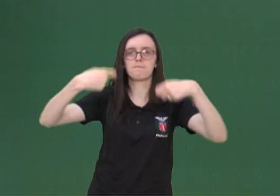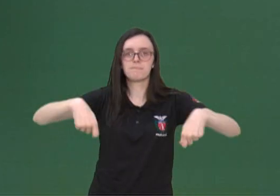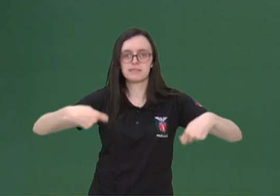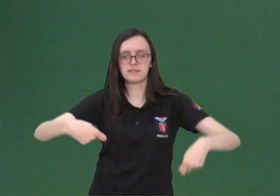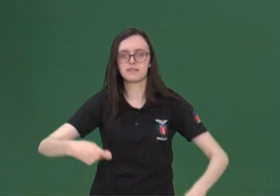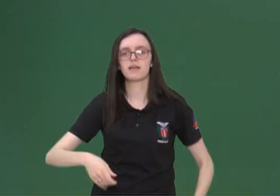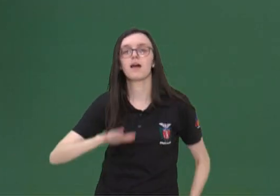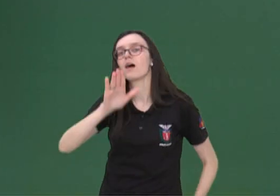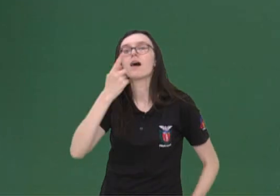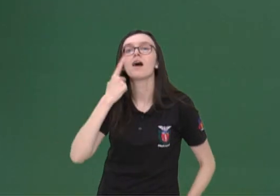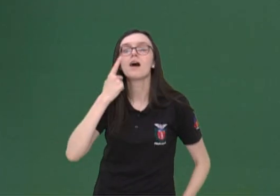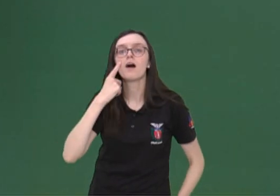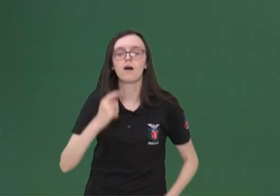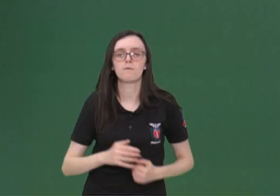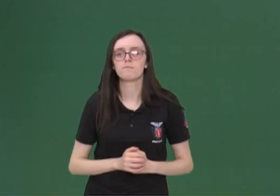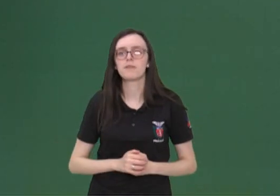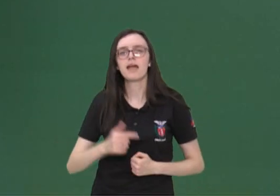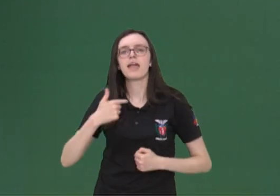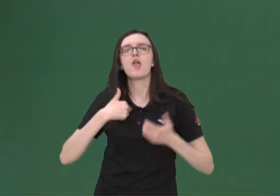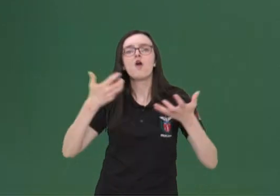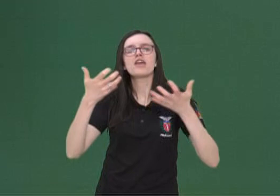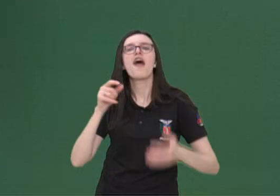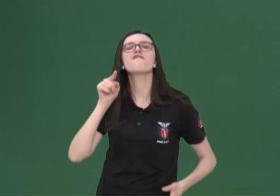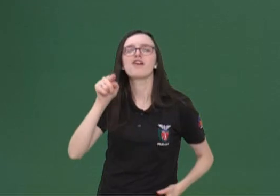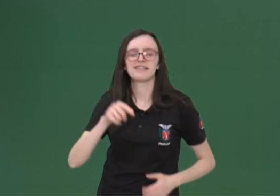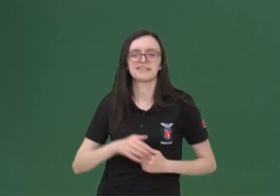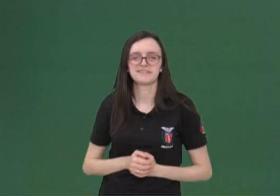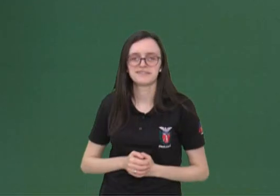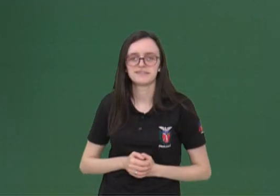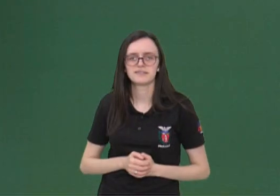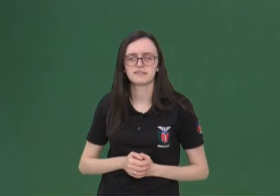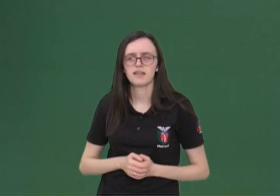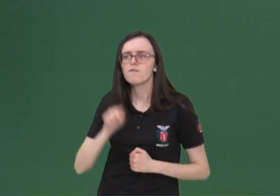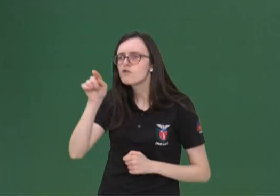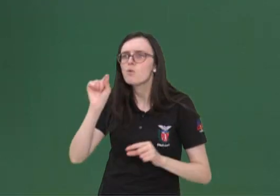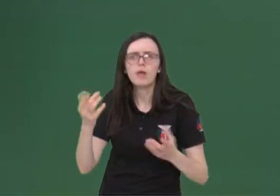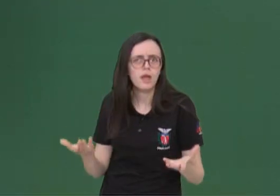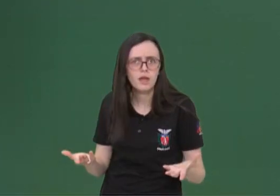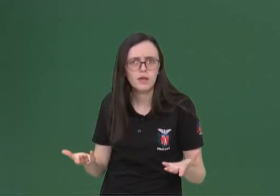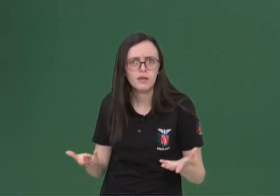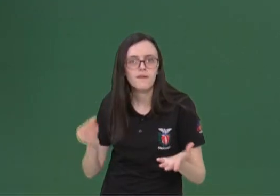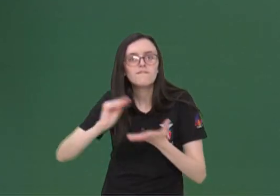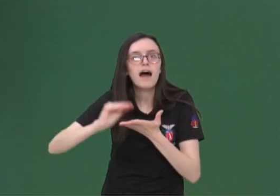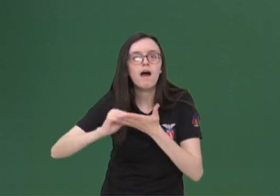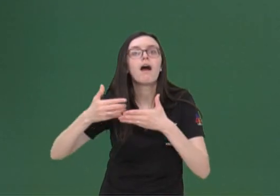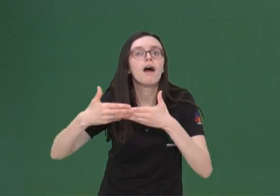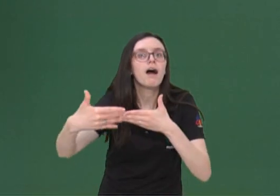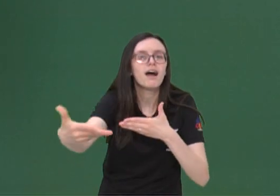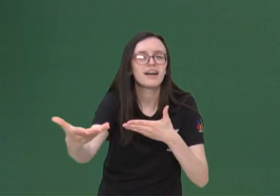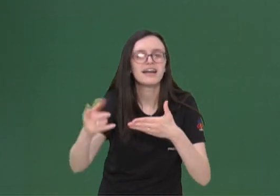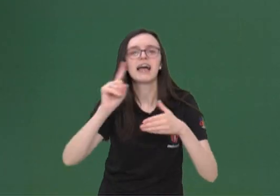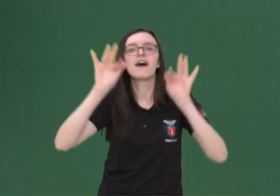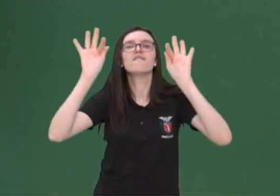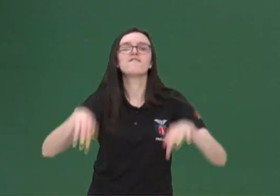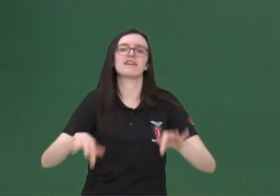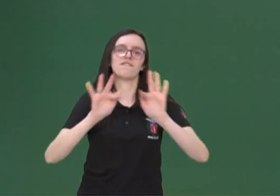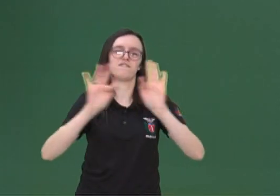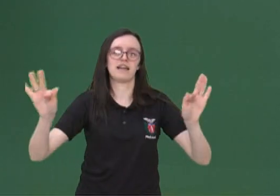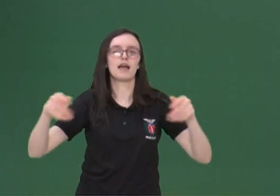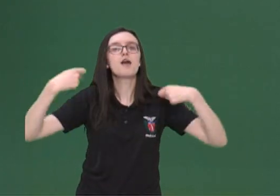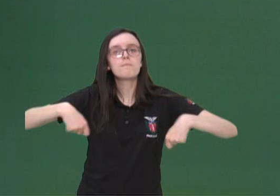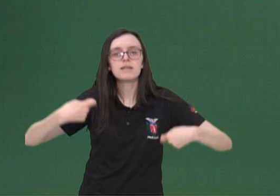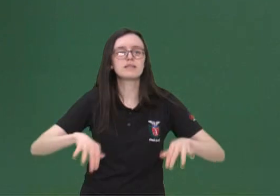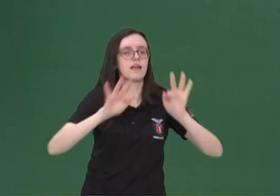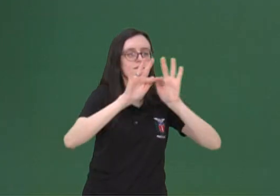você... Ponto. Não tem sentido, ok? Então, por quê? Porque eu não terminei a frase, eu falei